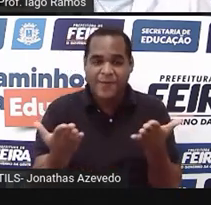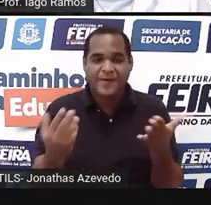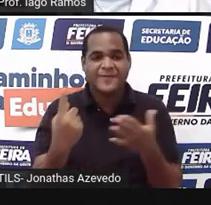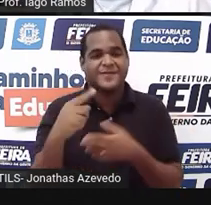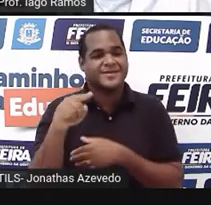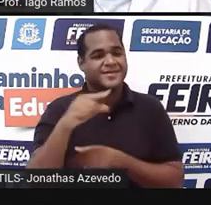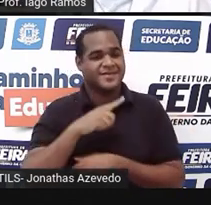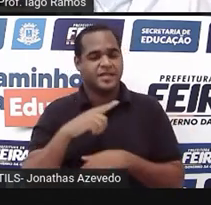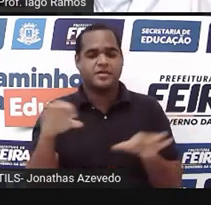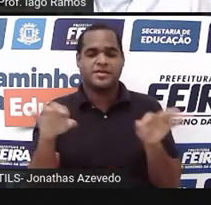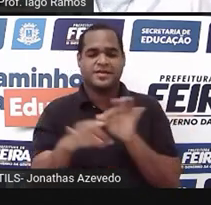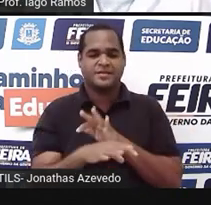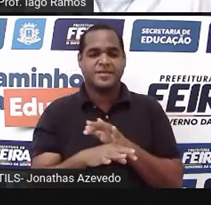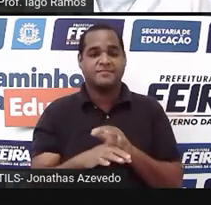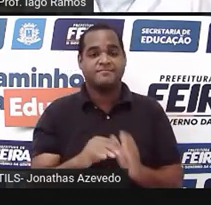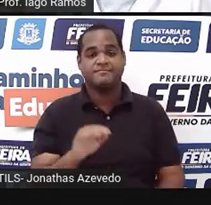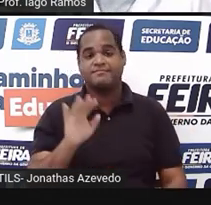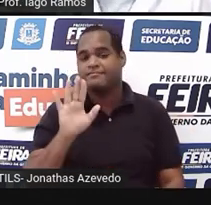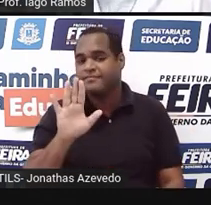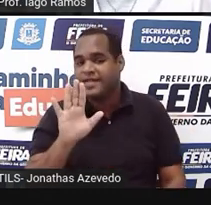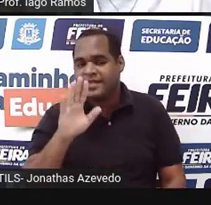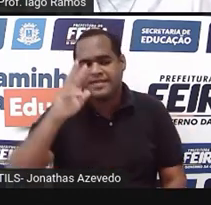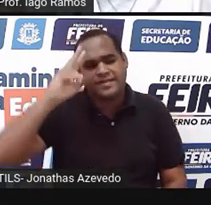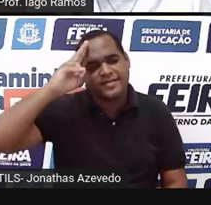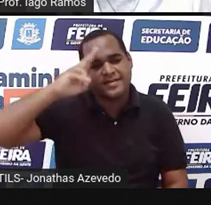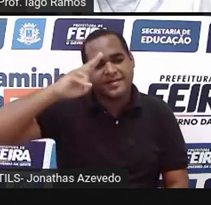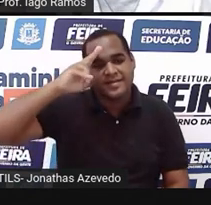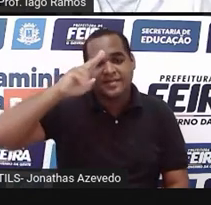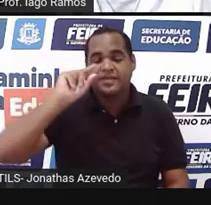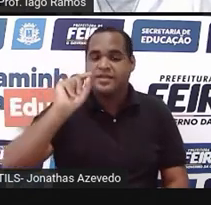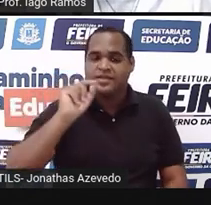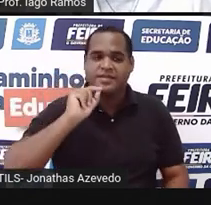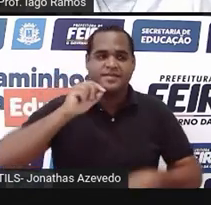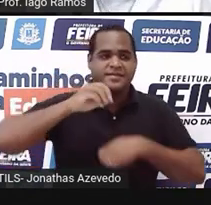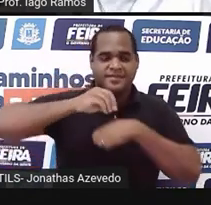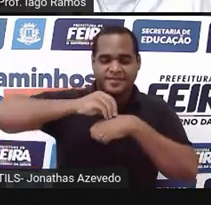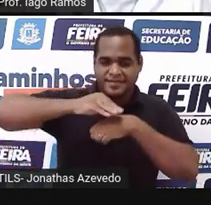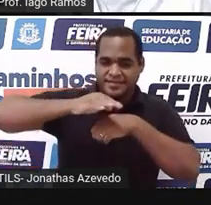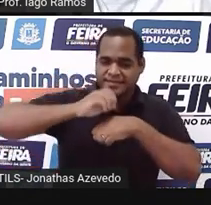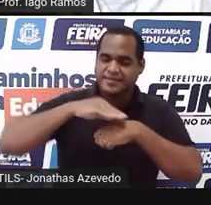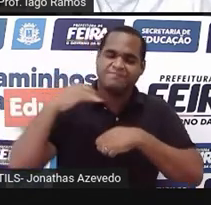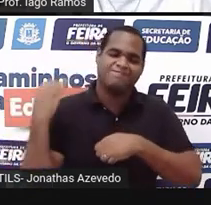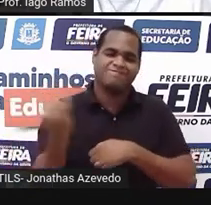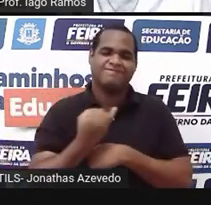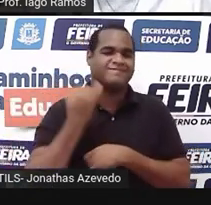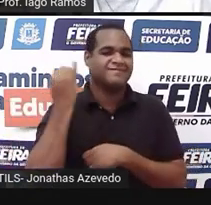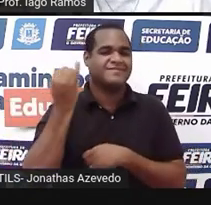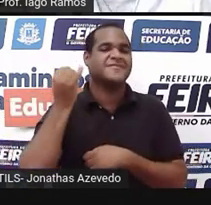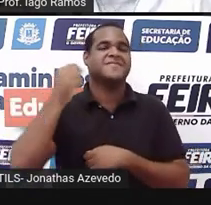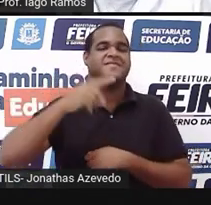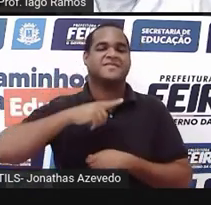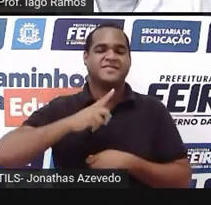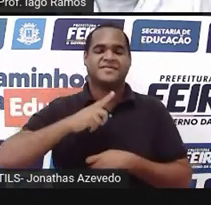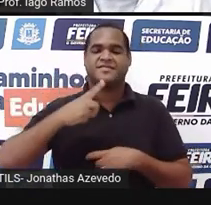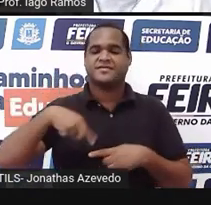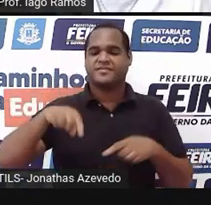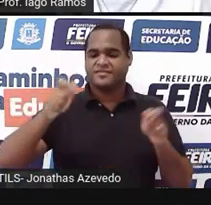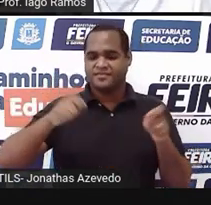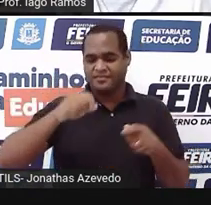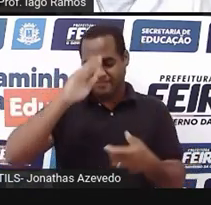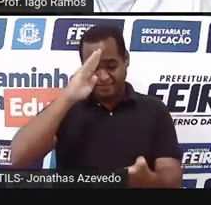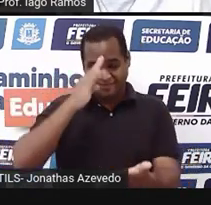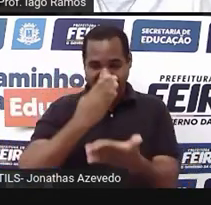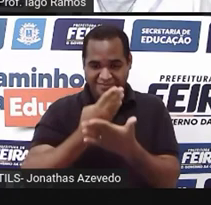gente vai ficar por aqui mas lembre-se né do nosso recado esse recado aí tá bom que a gente acredita